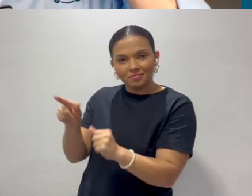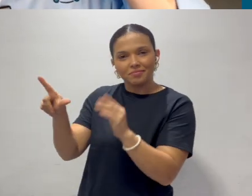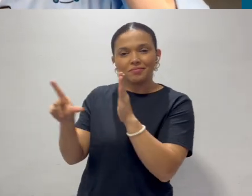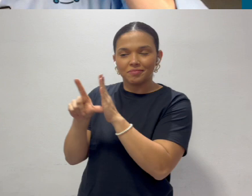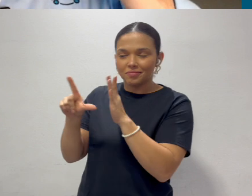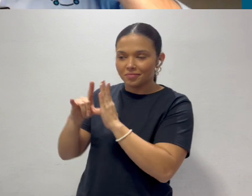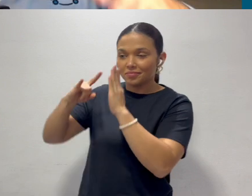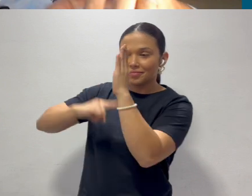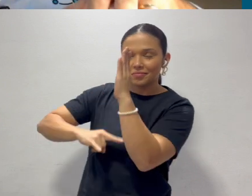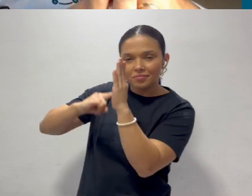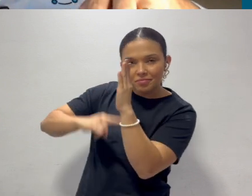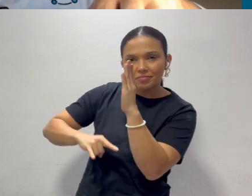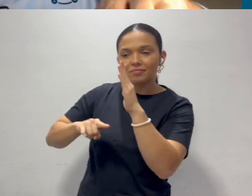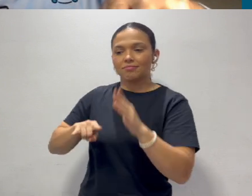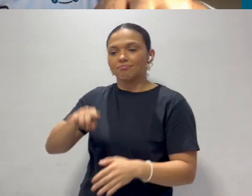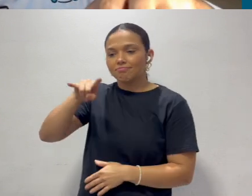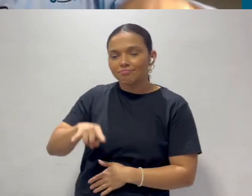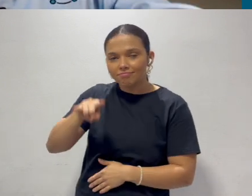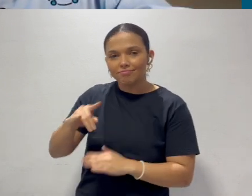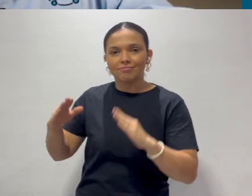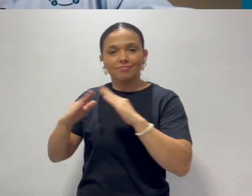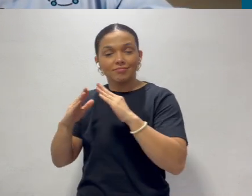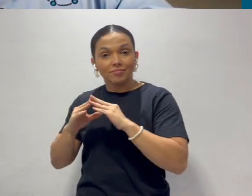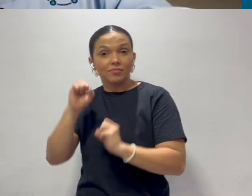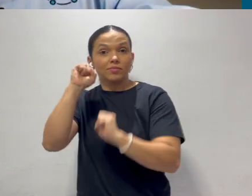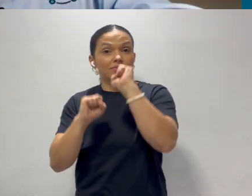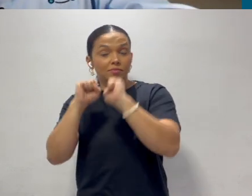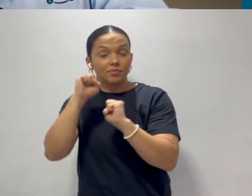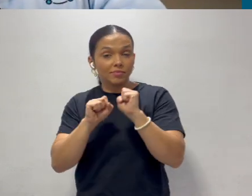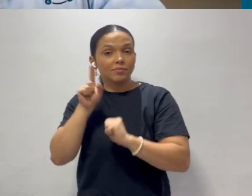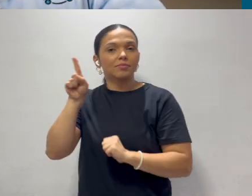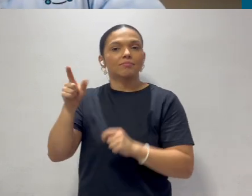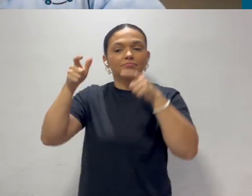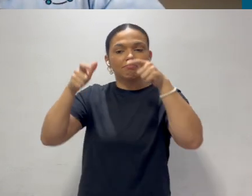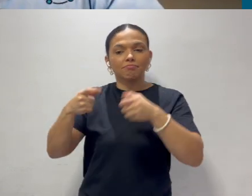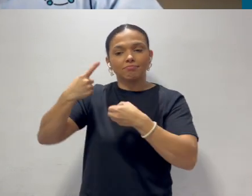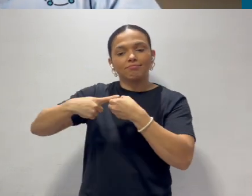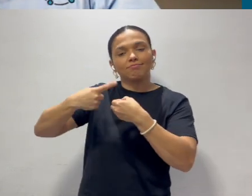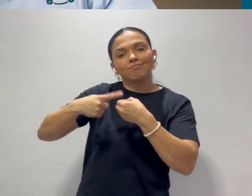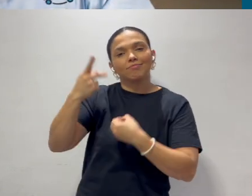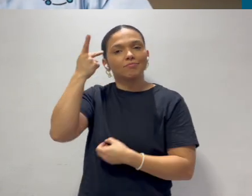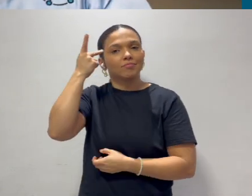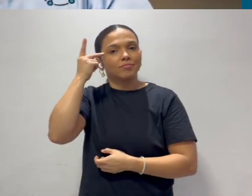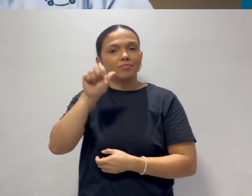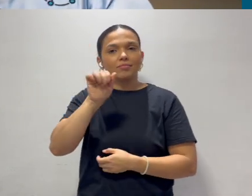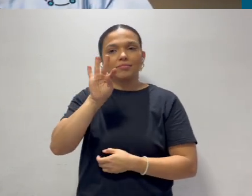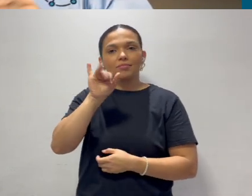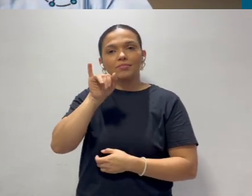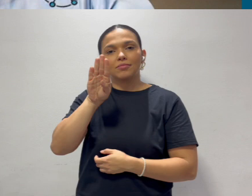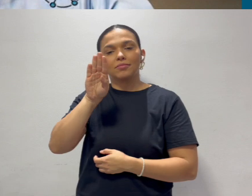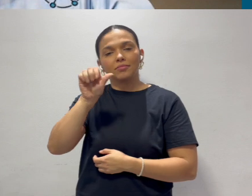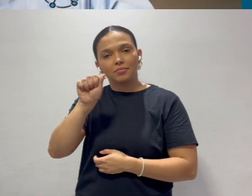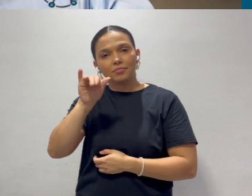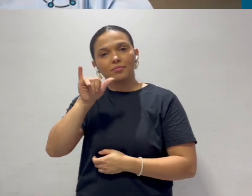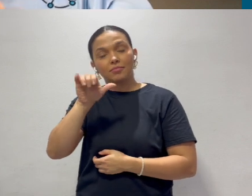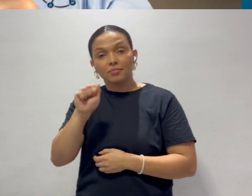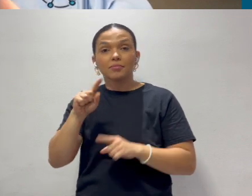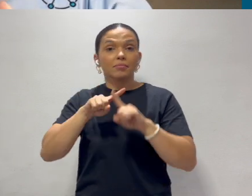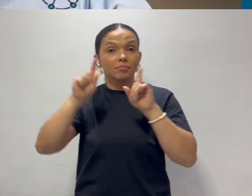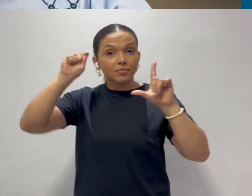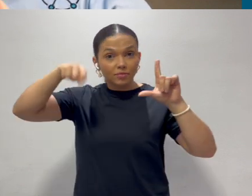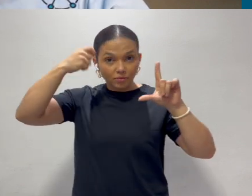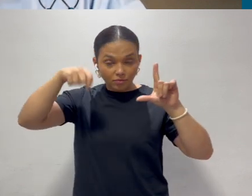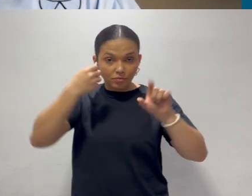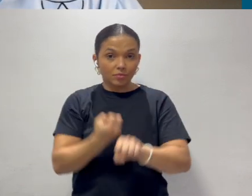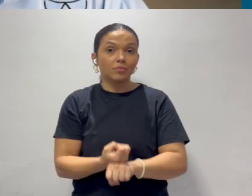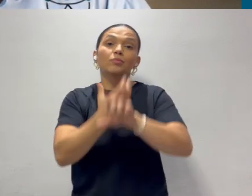da empresa Elevadores para Casa, a fábrica em Atibaia, interior de São Paulo, mas por vídeo, de qualquer